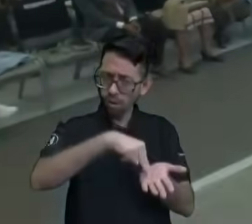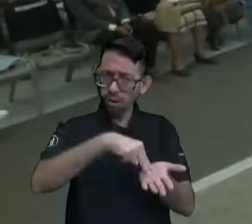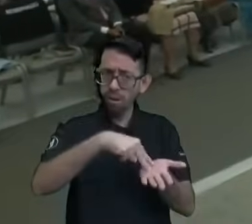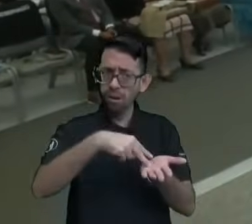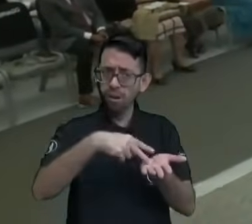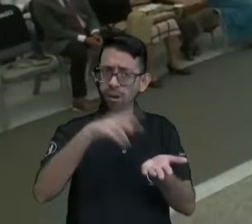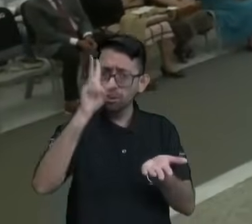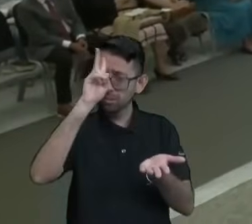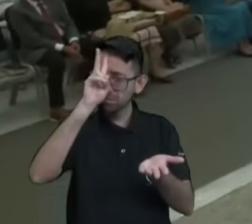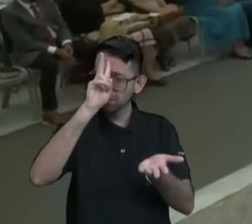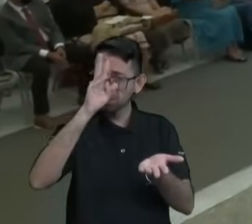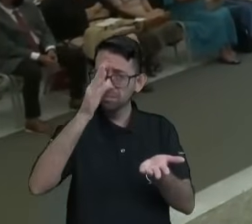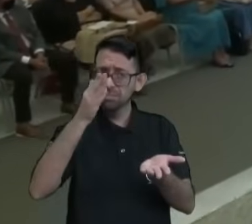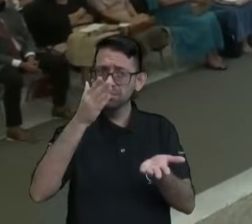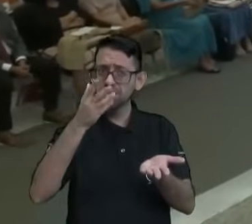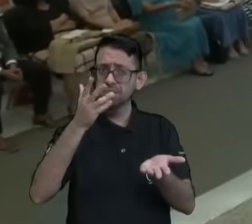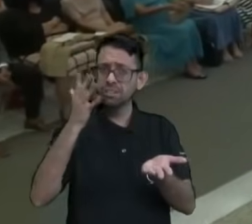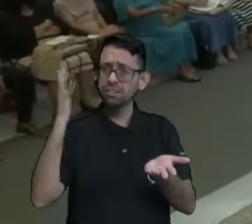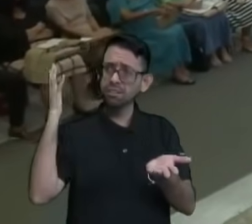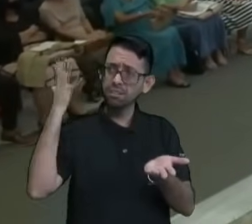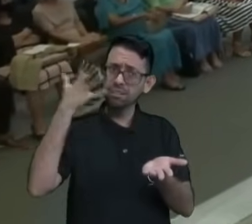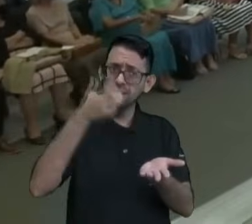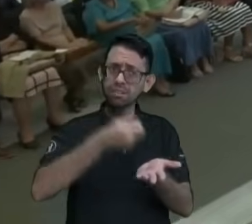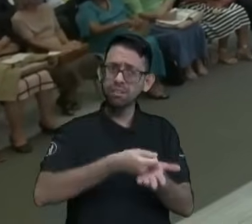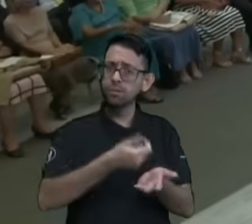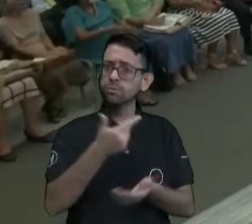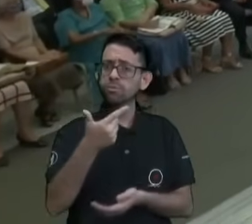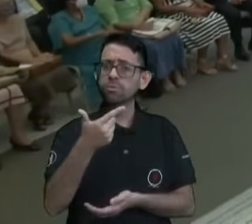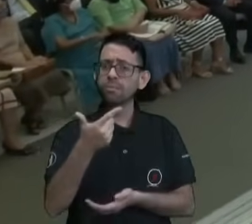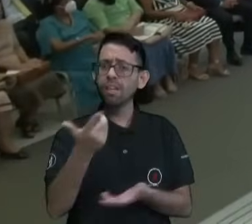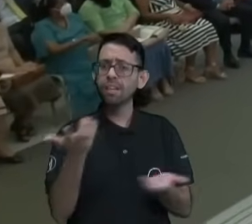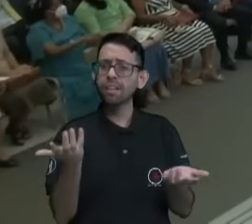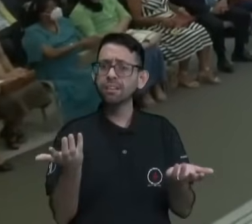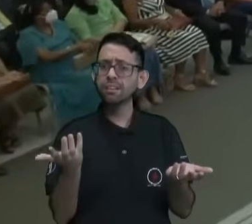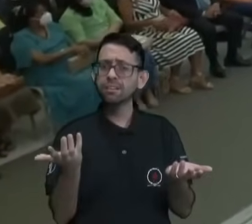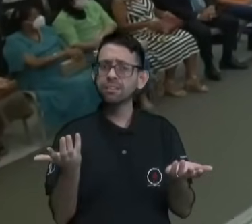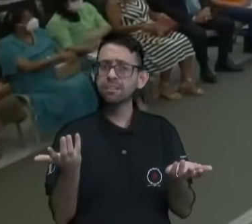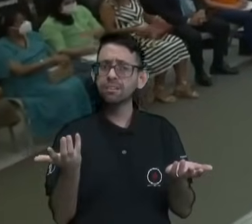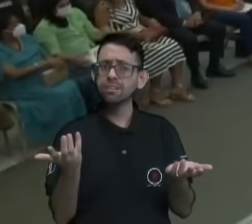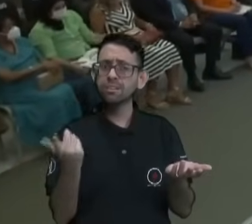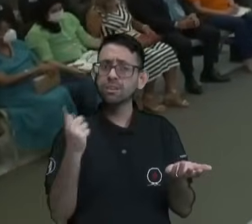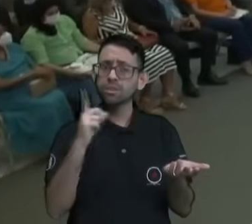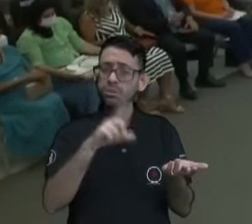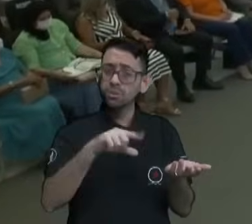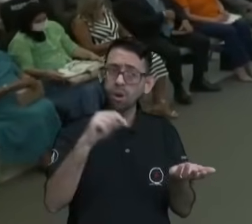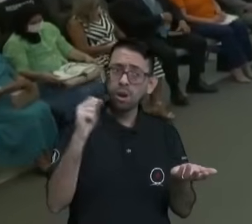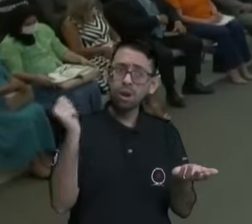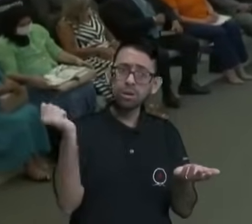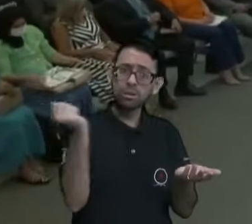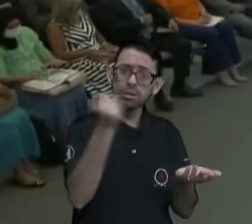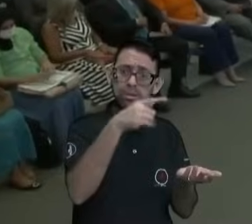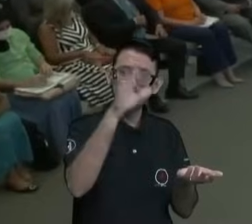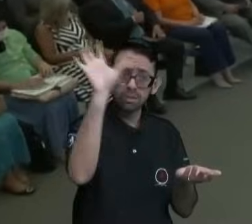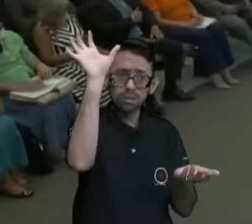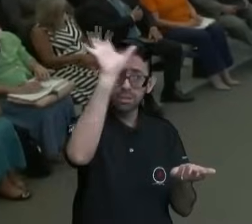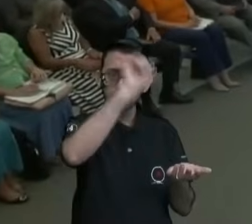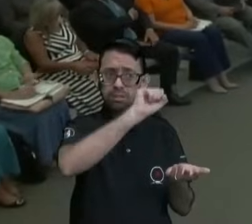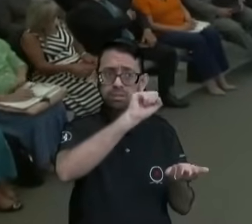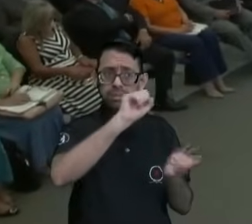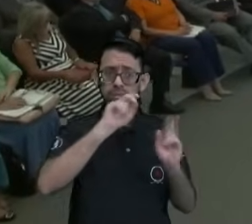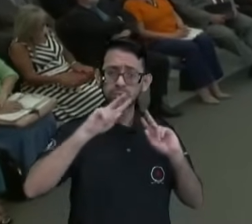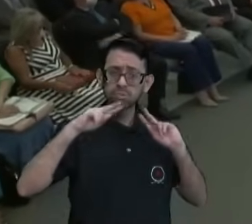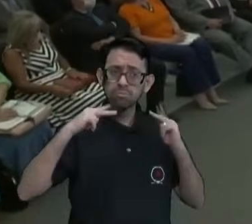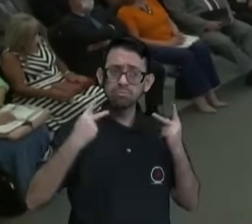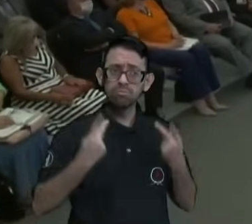história do que aprender com homens fiéis que deram a vida no evangelho e que tem